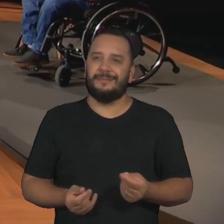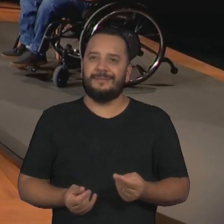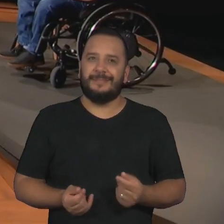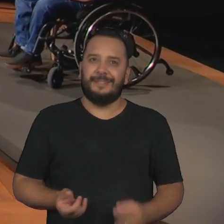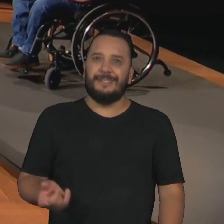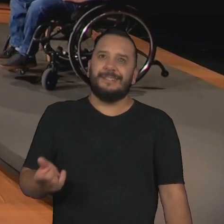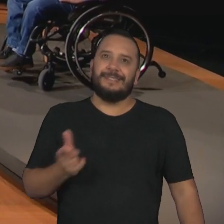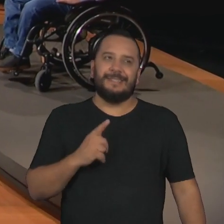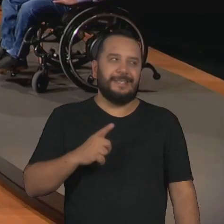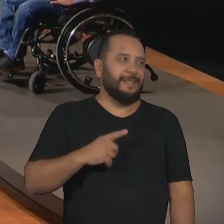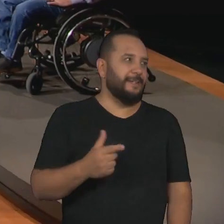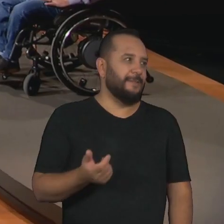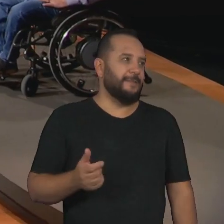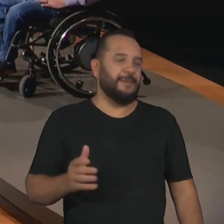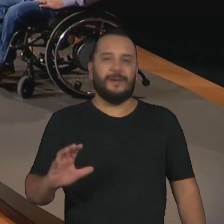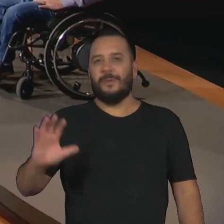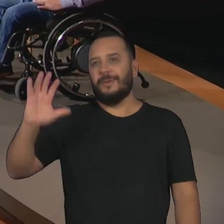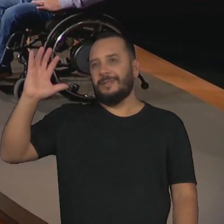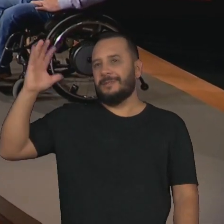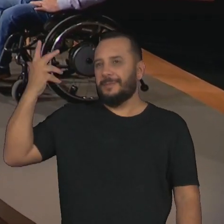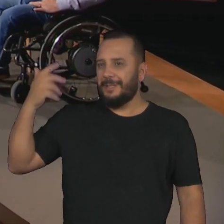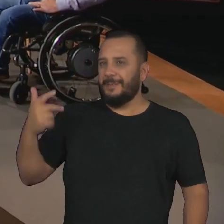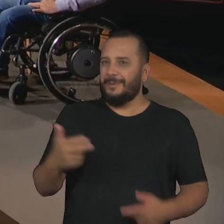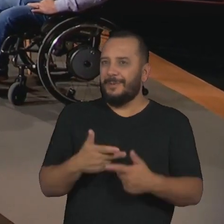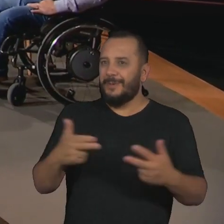teve coisas